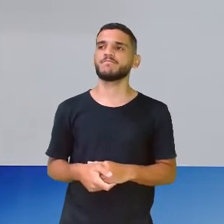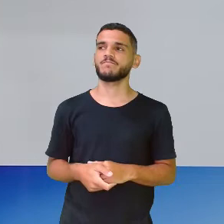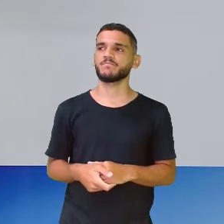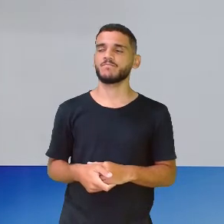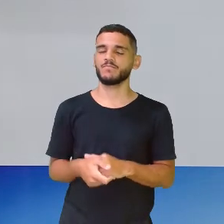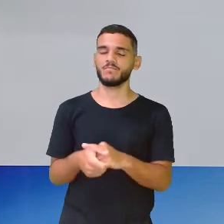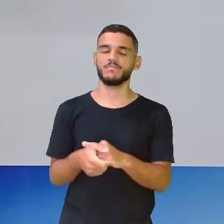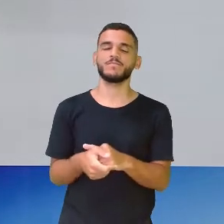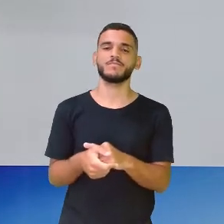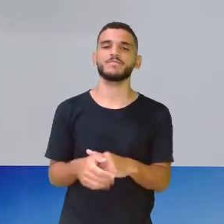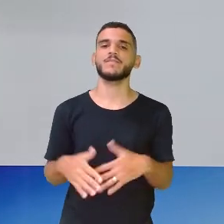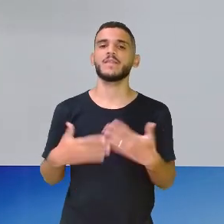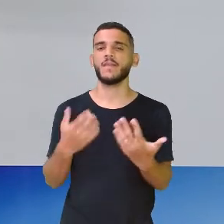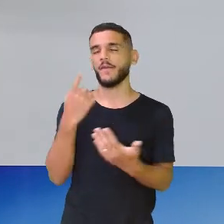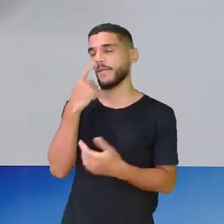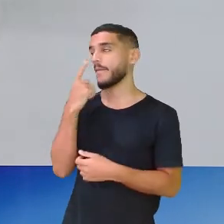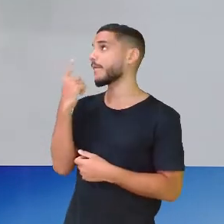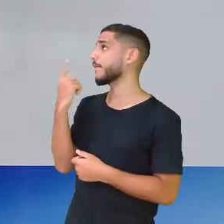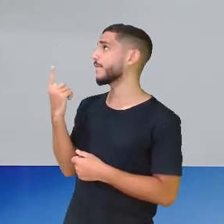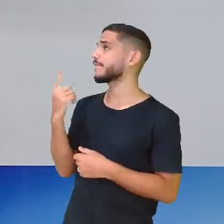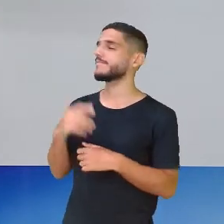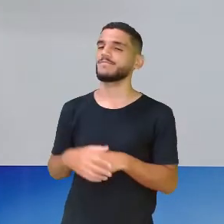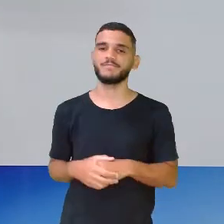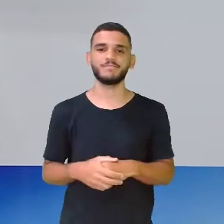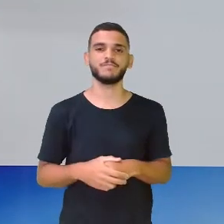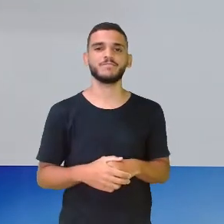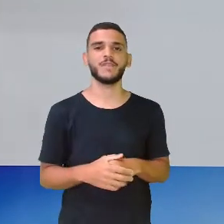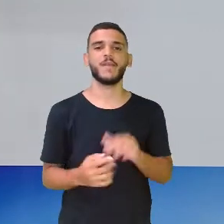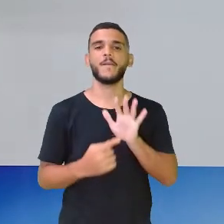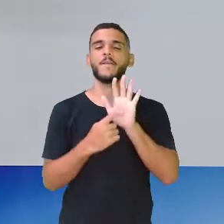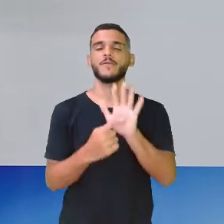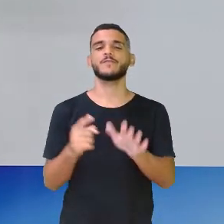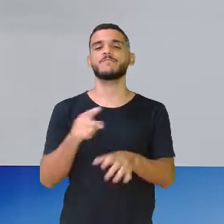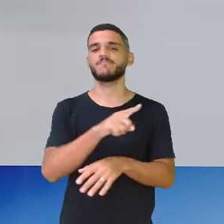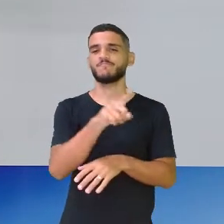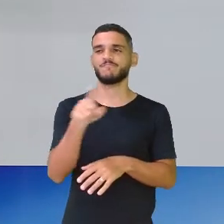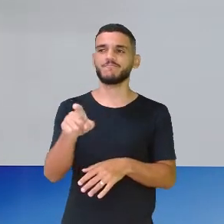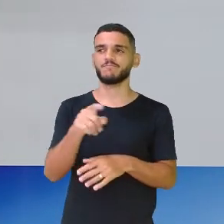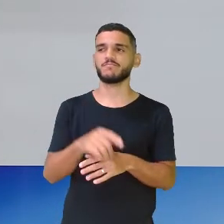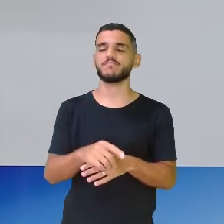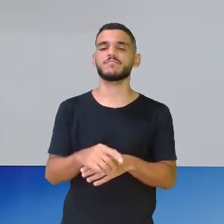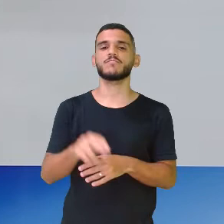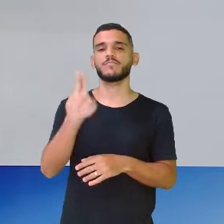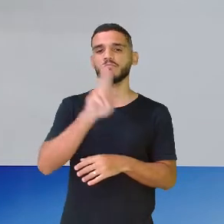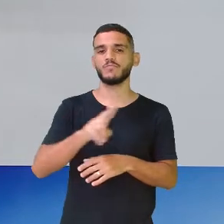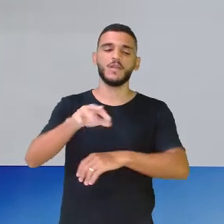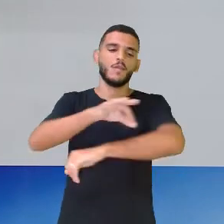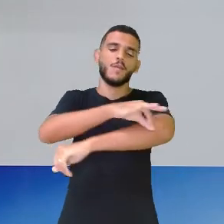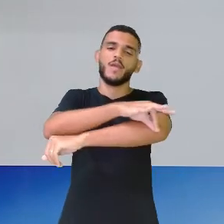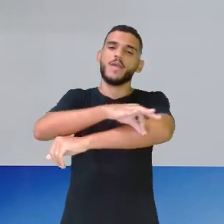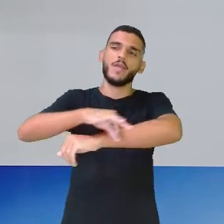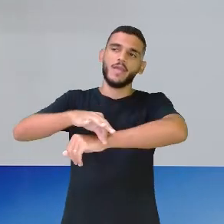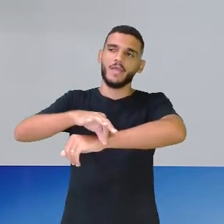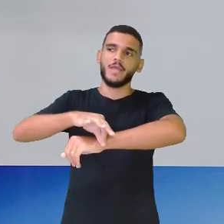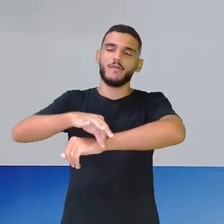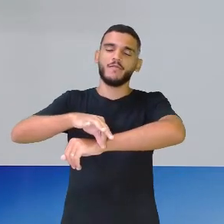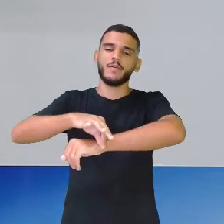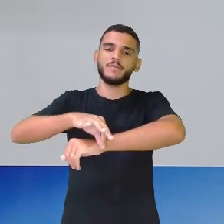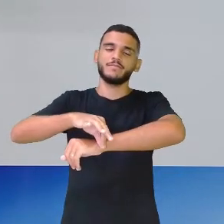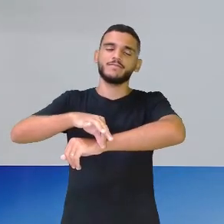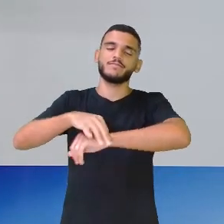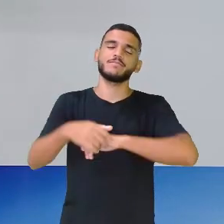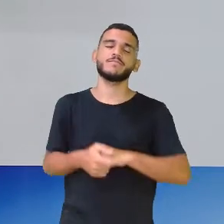Aqui eu tenho aquela reta básica, né? Aquela reta numérica básica. Peguei uma régua, vamos dizer que eu